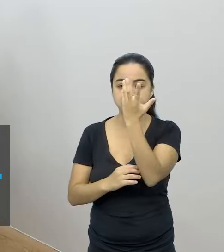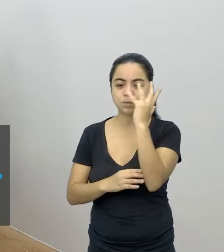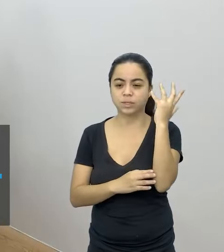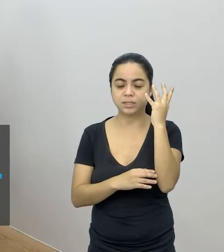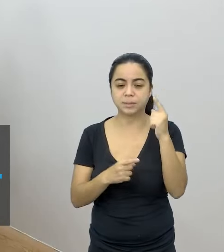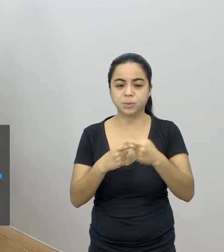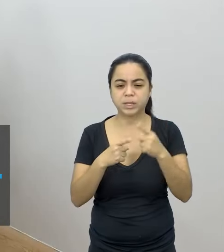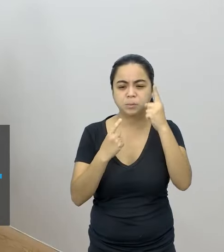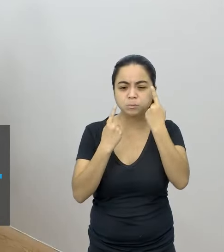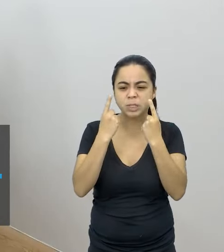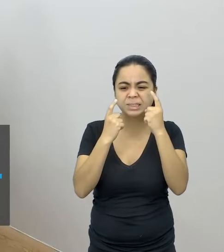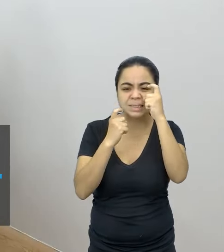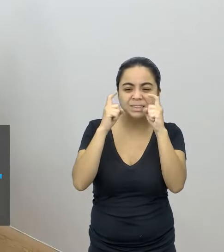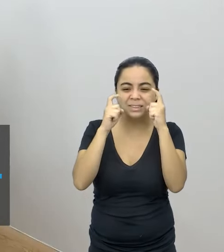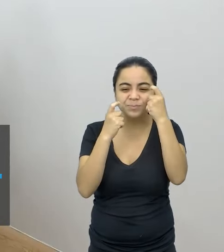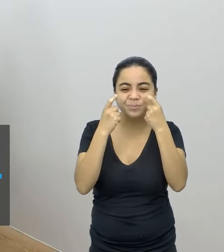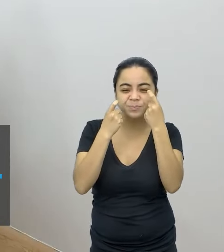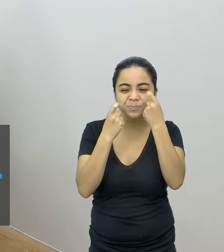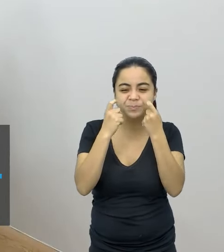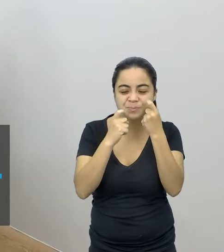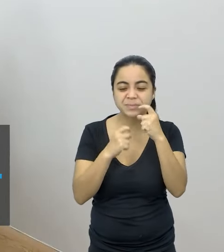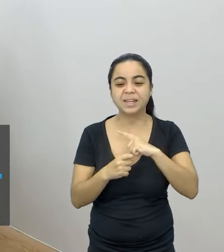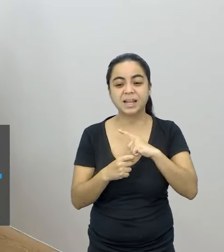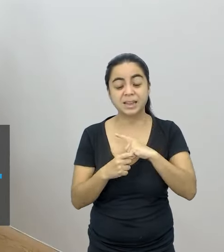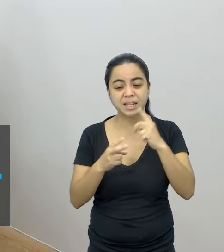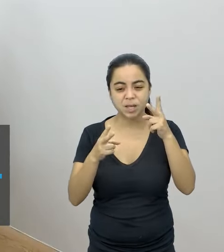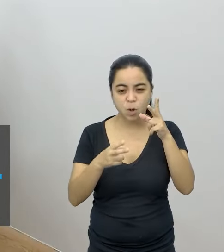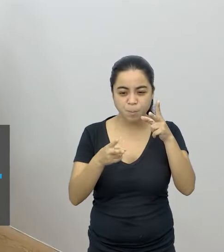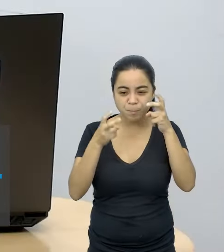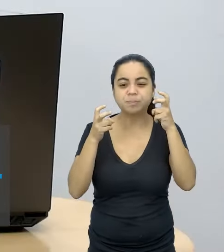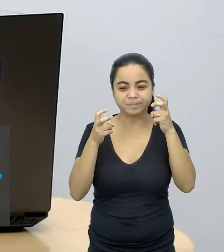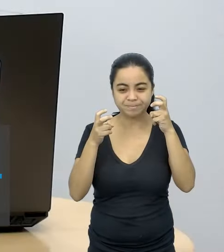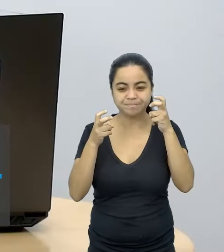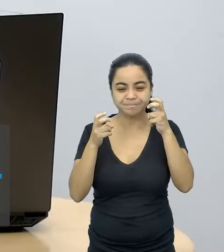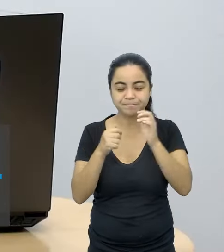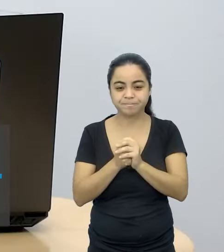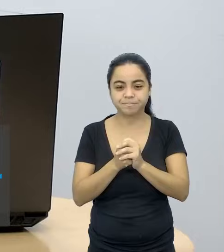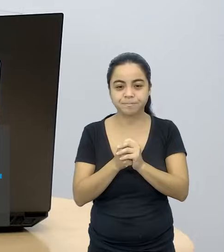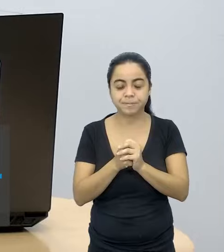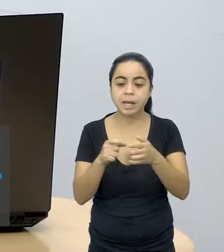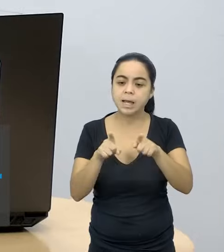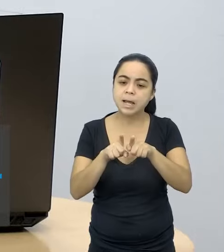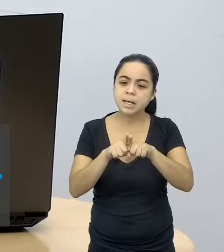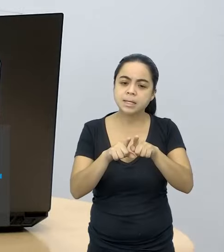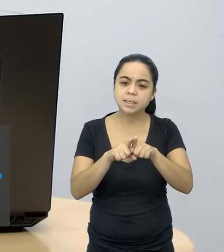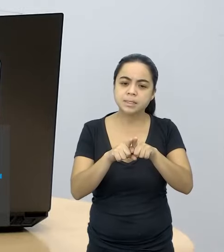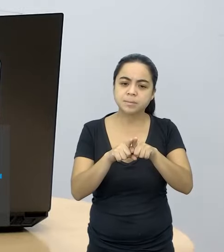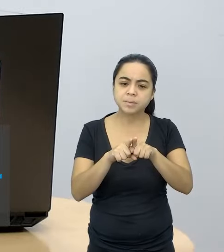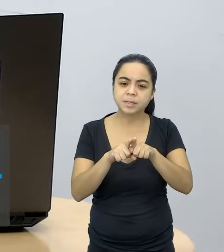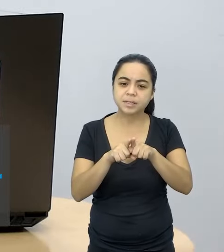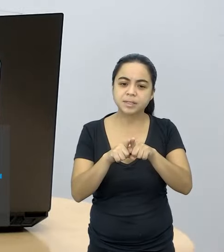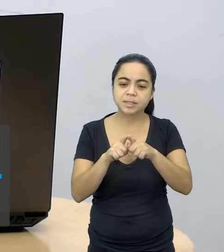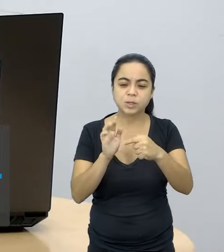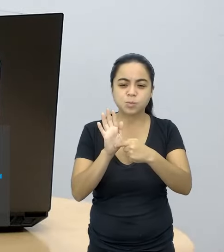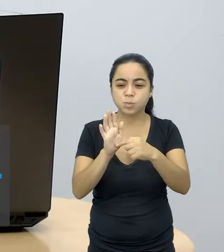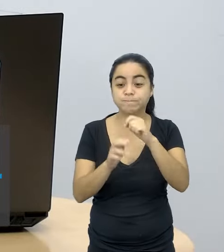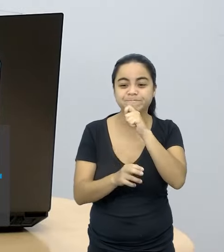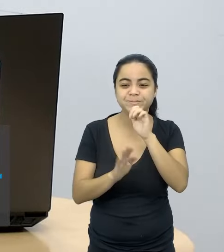quando ele tá bravo. Então ele pede para ter essas observações aí o estudante. De né? uma... que não está no mapa, mas...